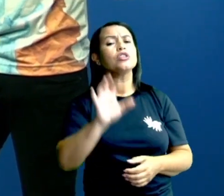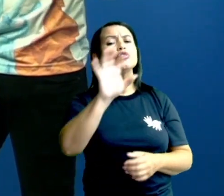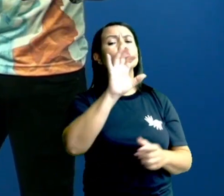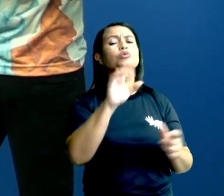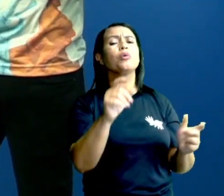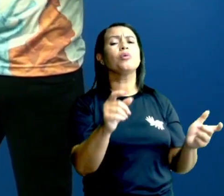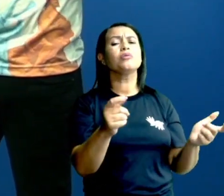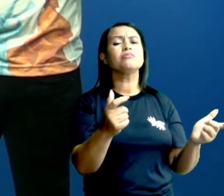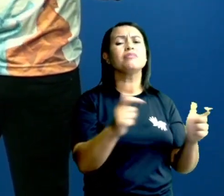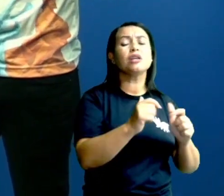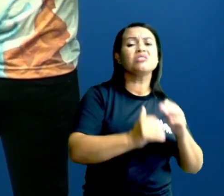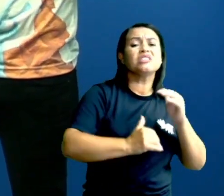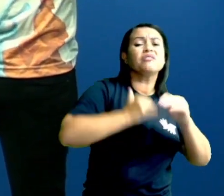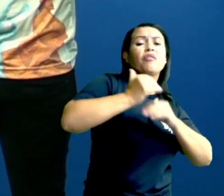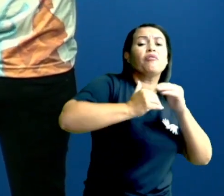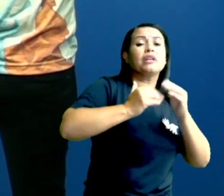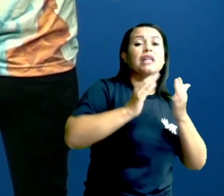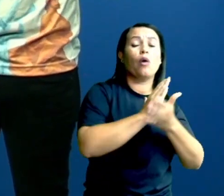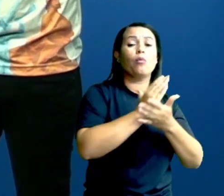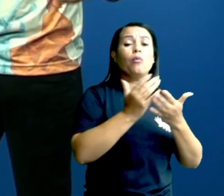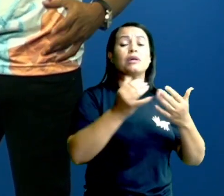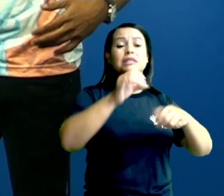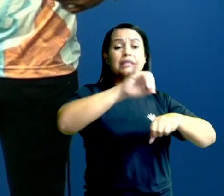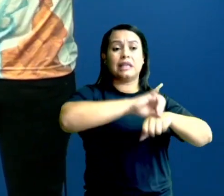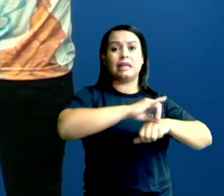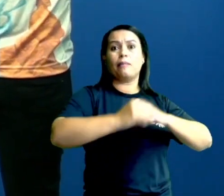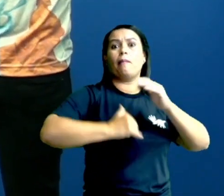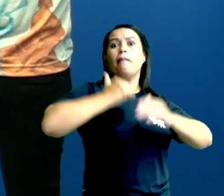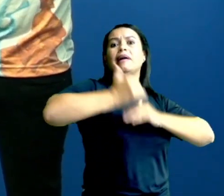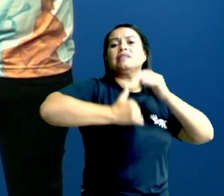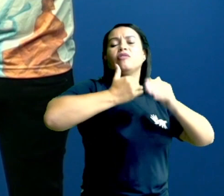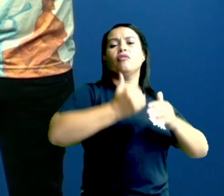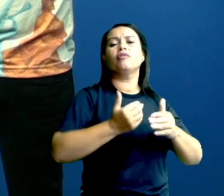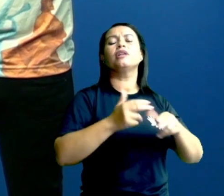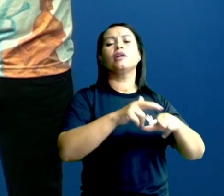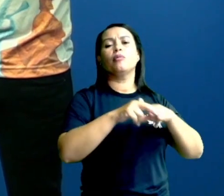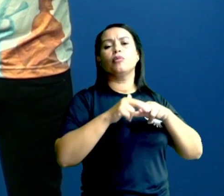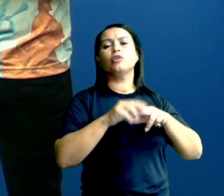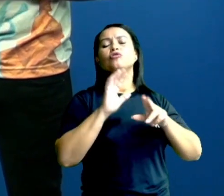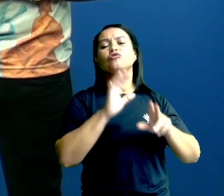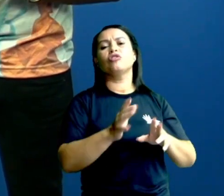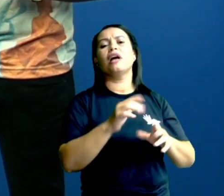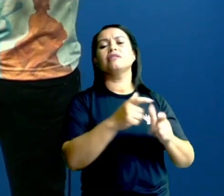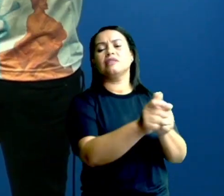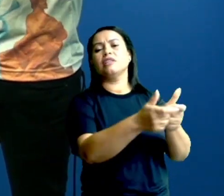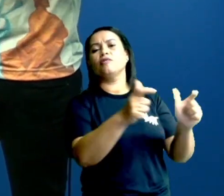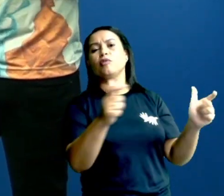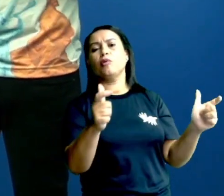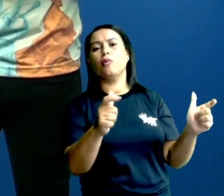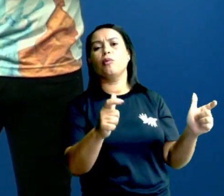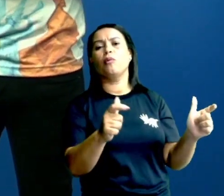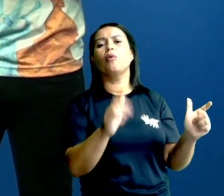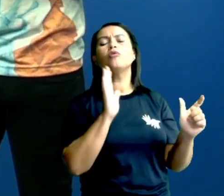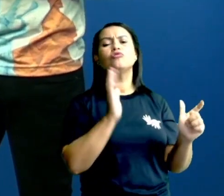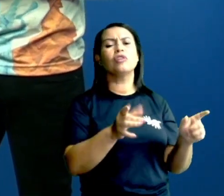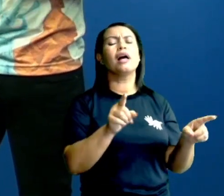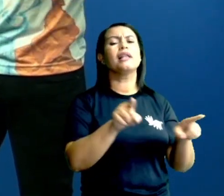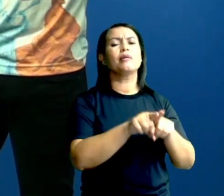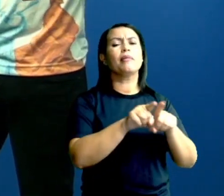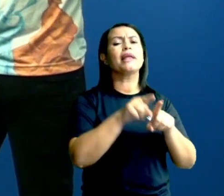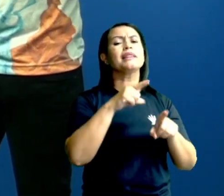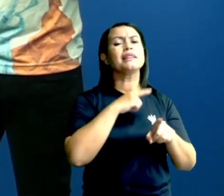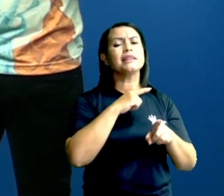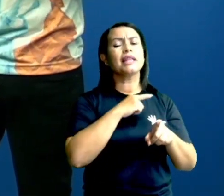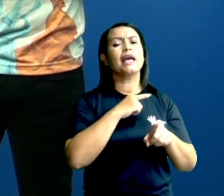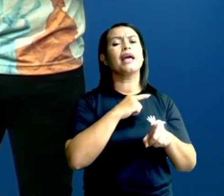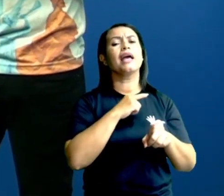junto e outra nas cidades as regiões mais desenvolvidas o processo de urbanização já se intensificou muito já áreas menos desenvolvidas